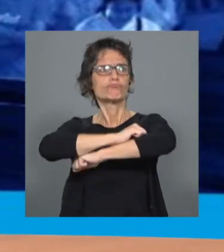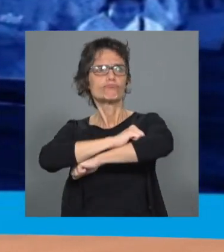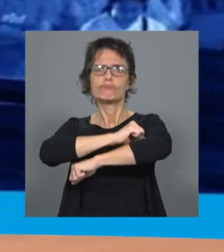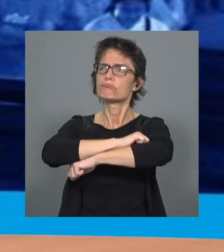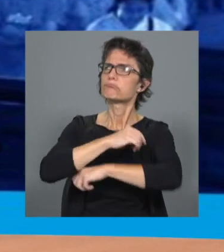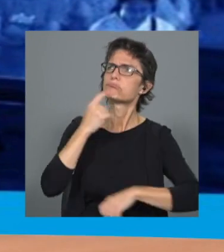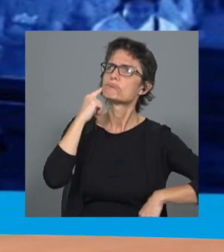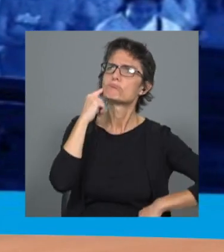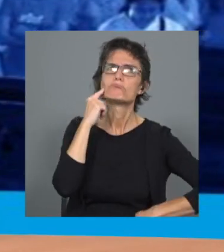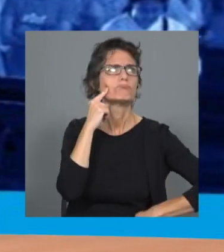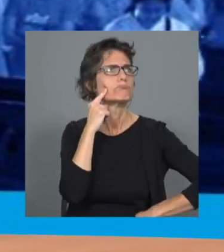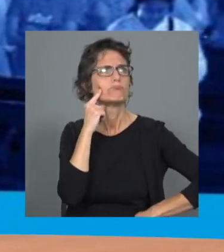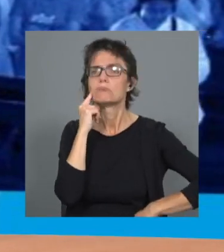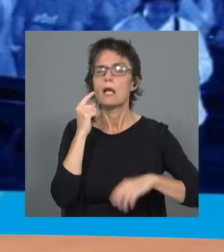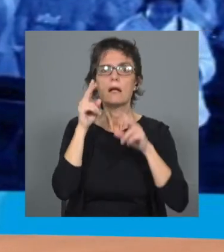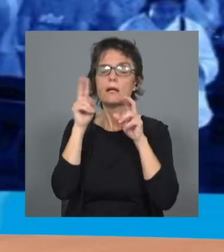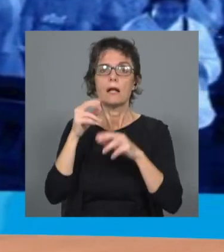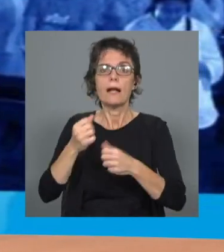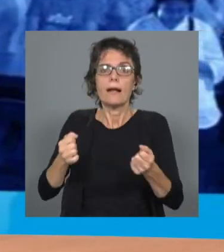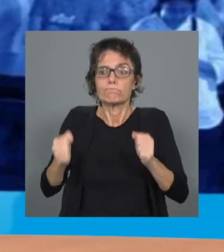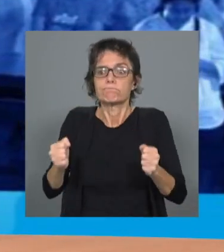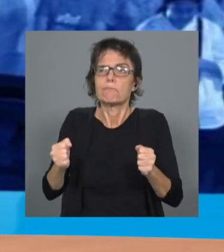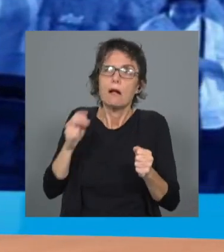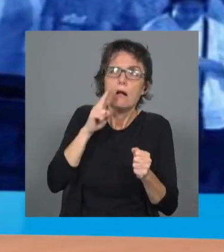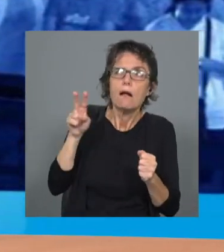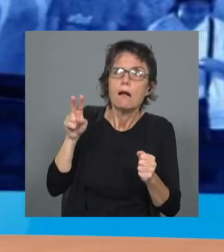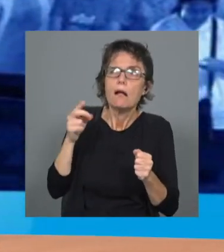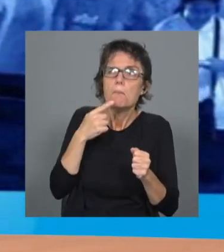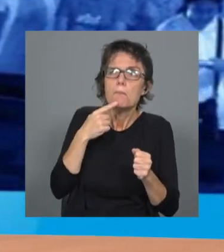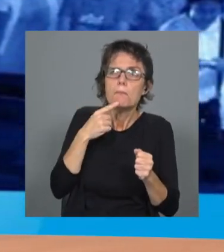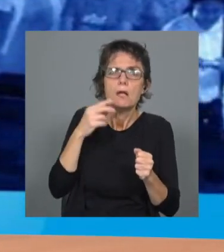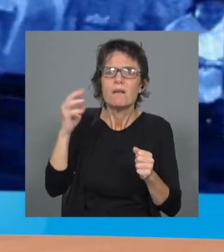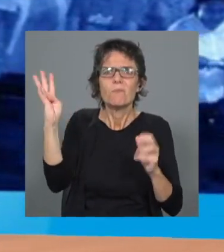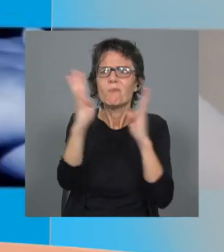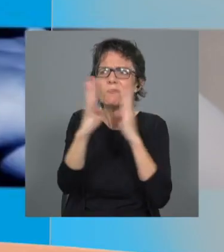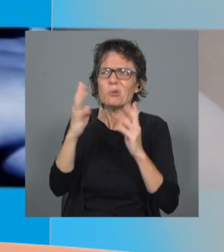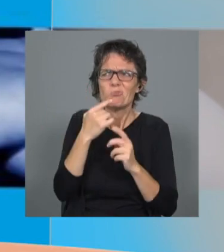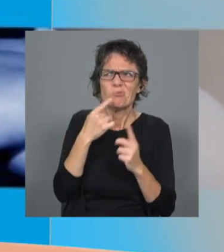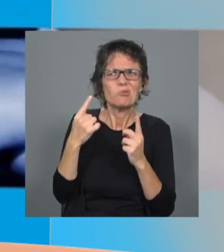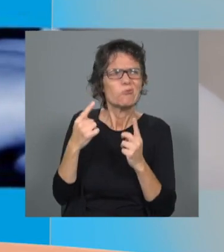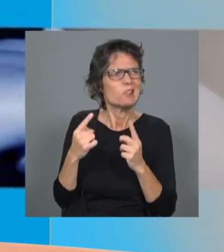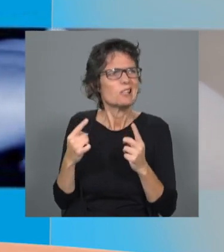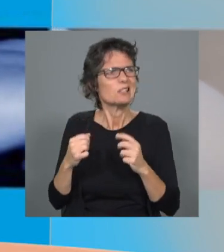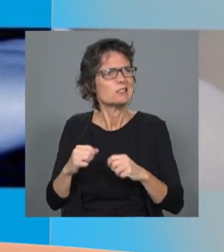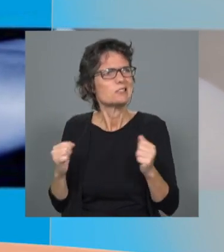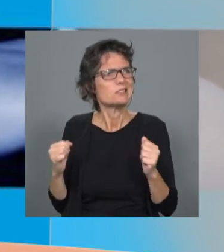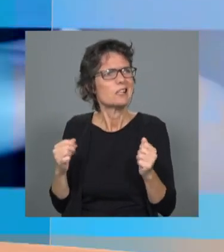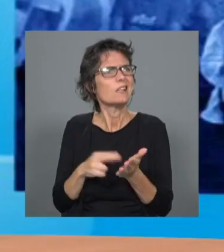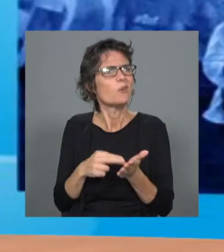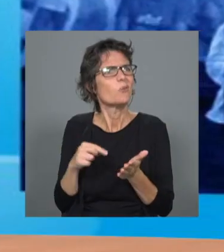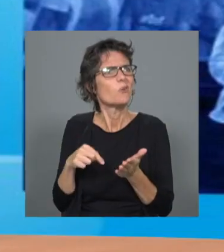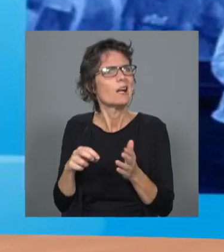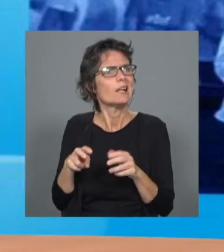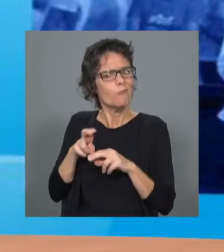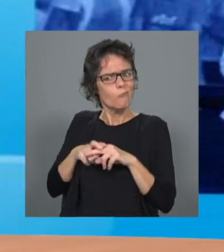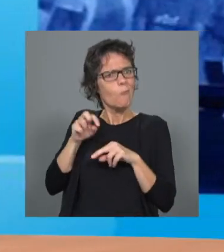nota que as pessoas estão a comportar-se de uma maneira muito diferente, muito estranha e já nada era como antes. Portanto, há uma